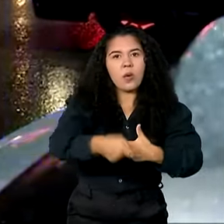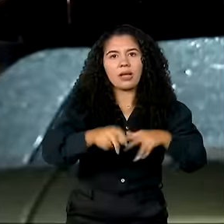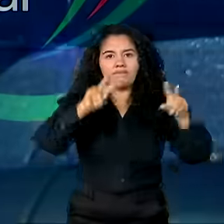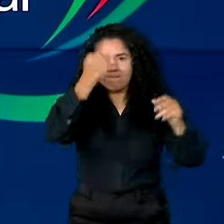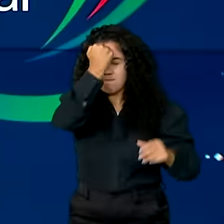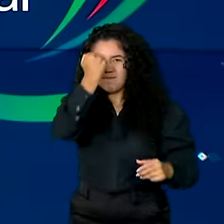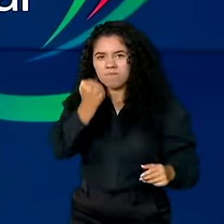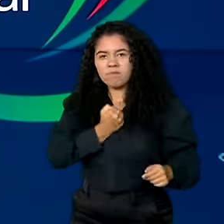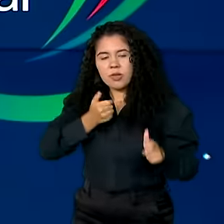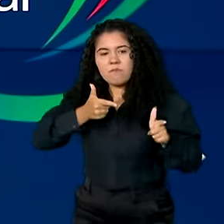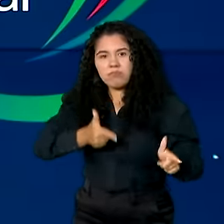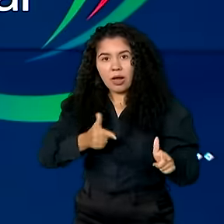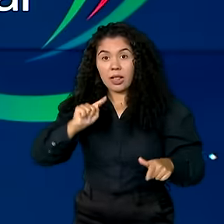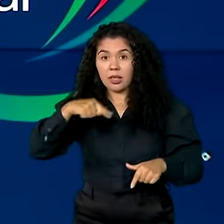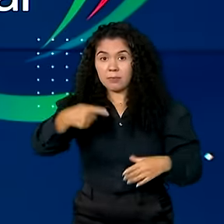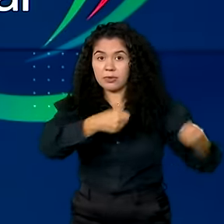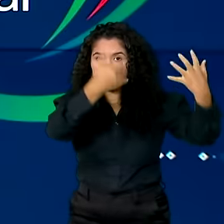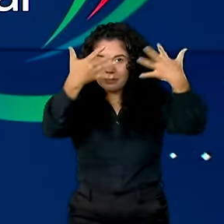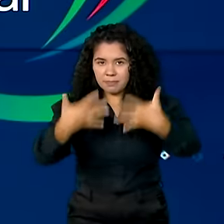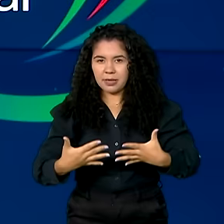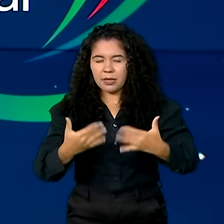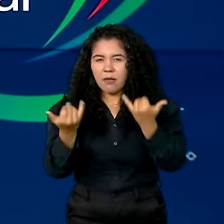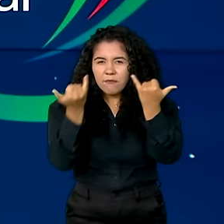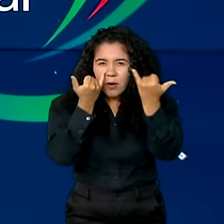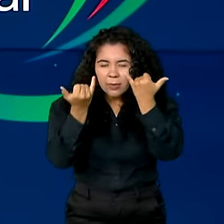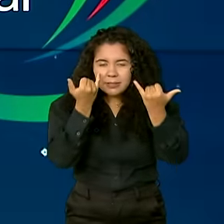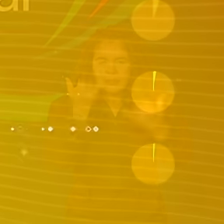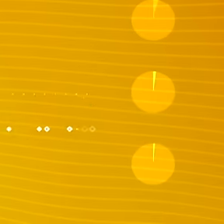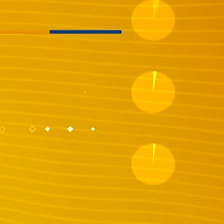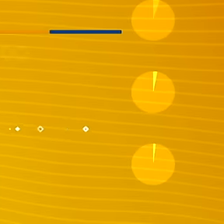terrorismo. A gente volta já já com essas informações.